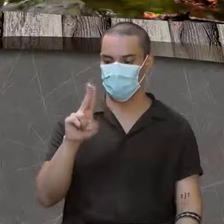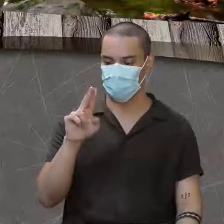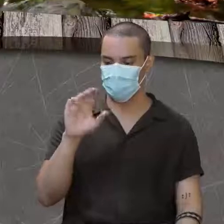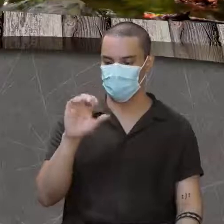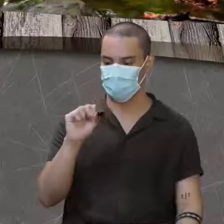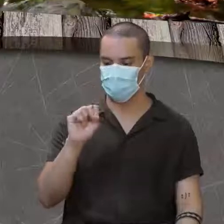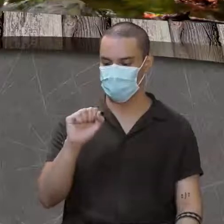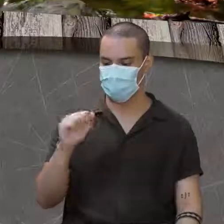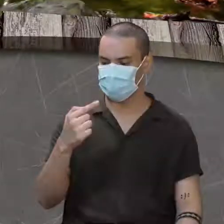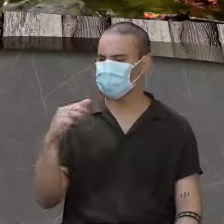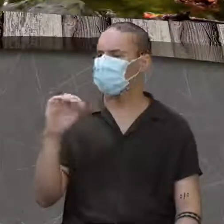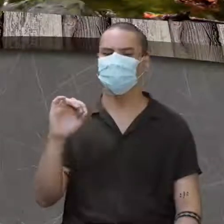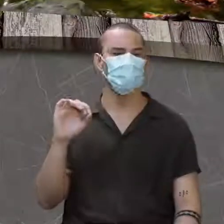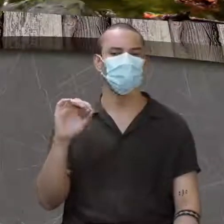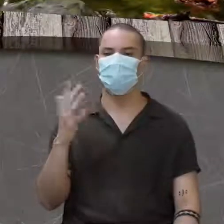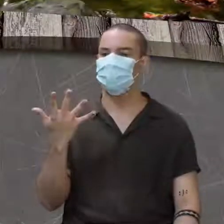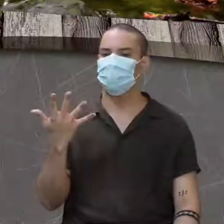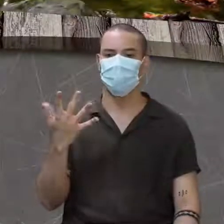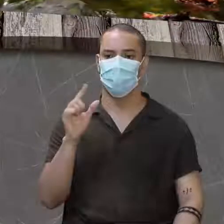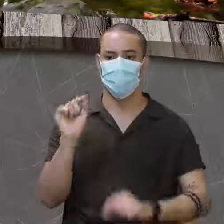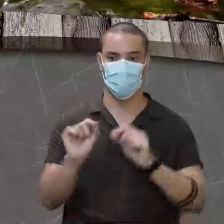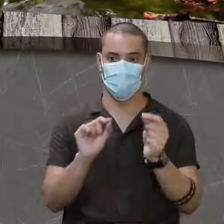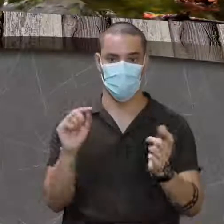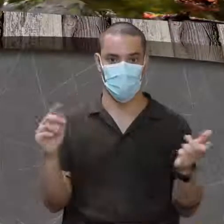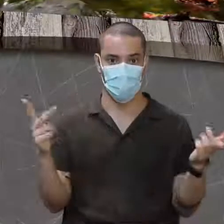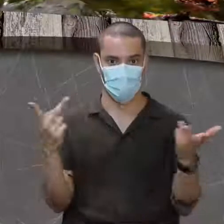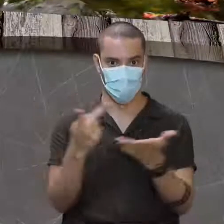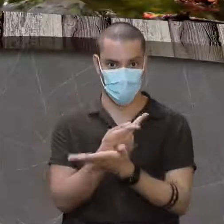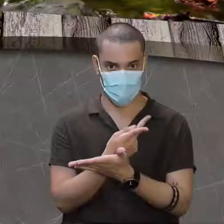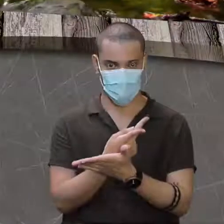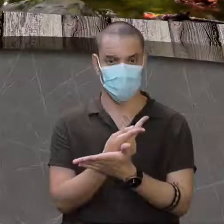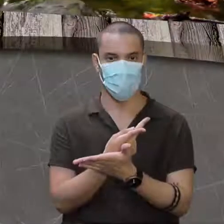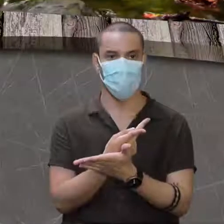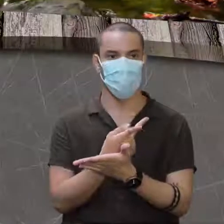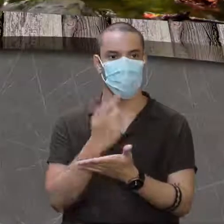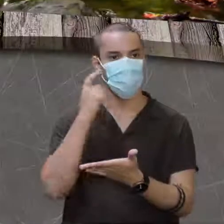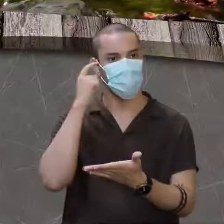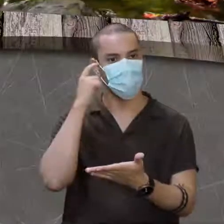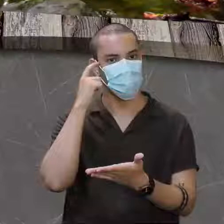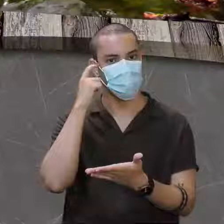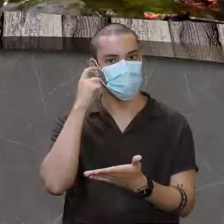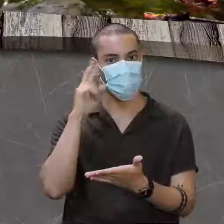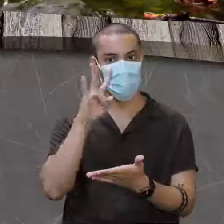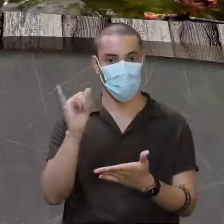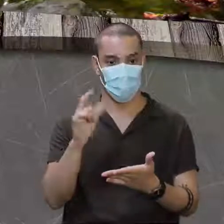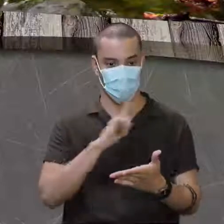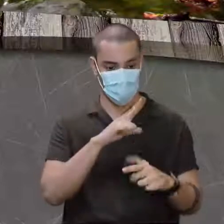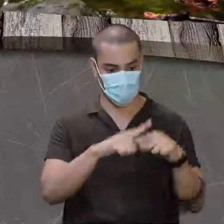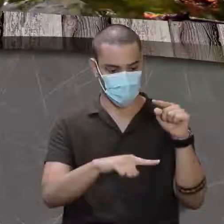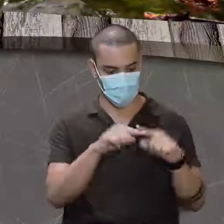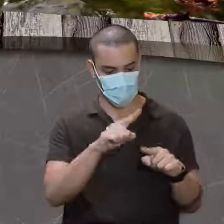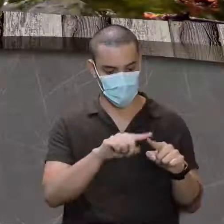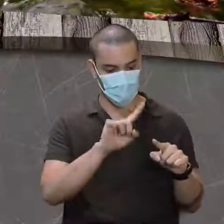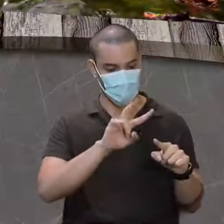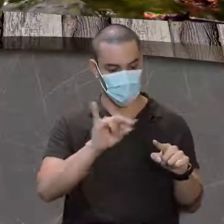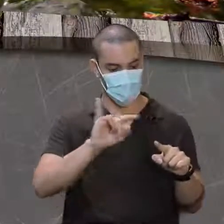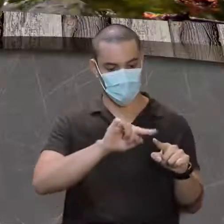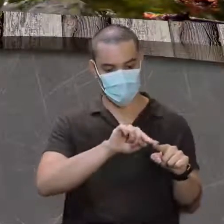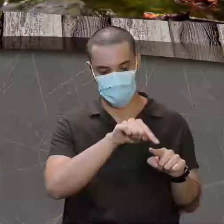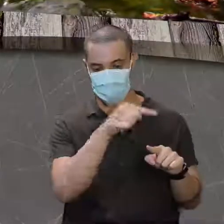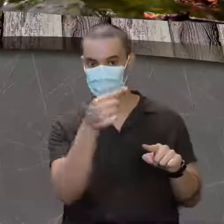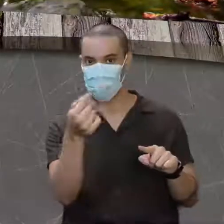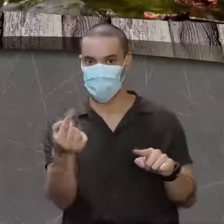Sucessão é algo que vai acontecer, né? Que vai suceder, que vai tem